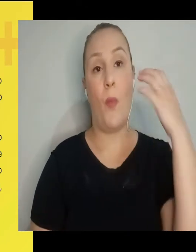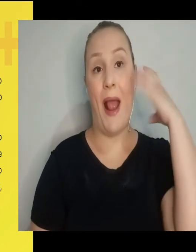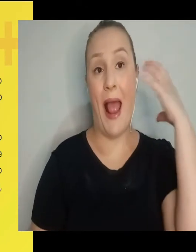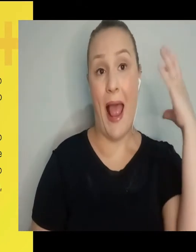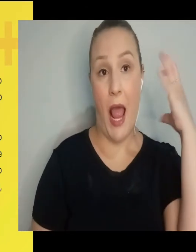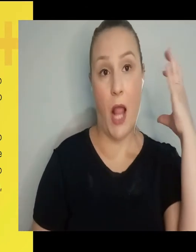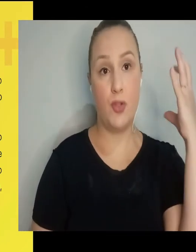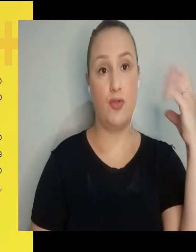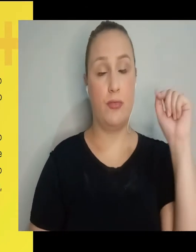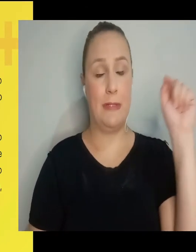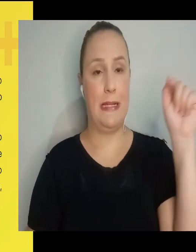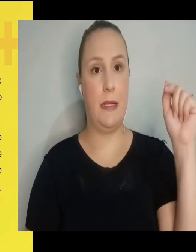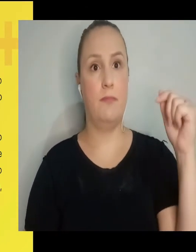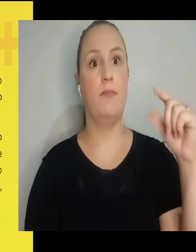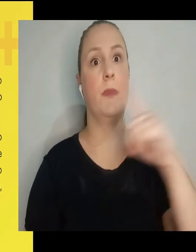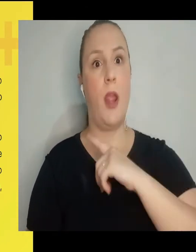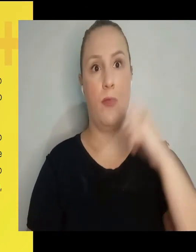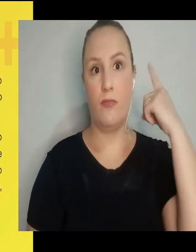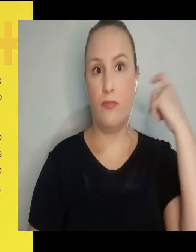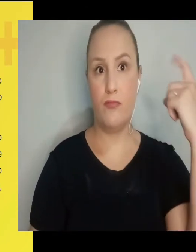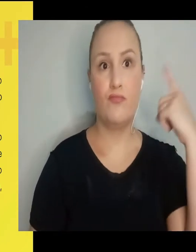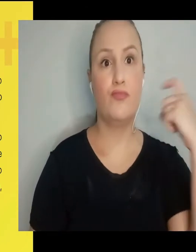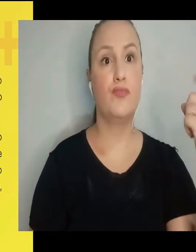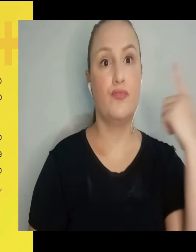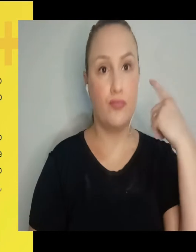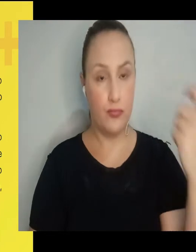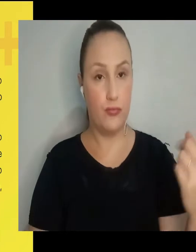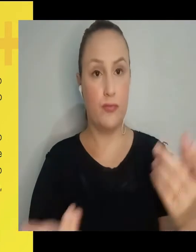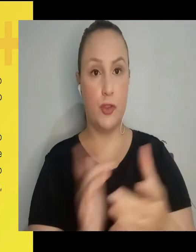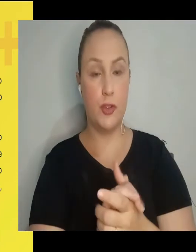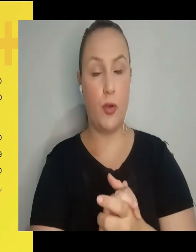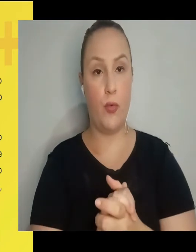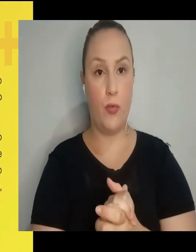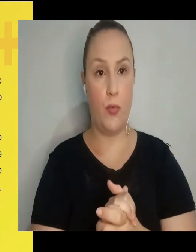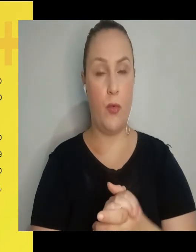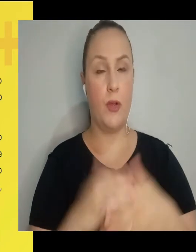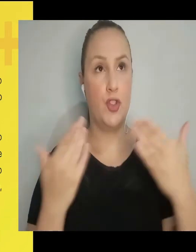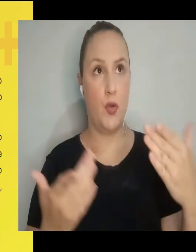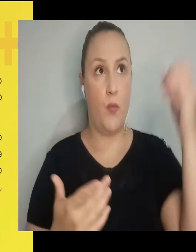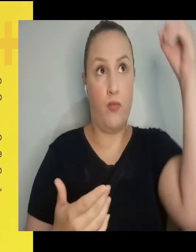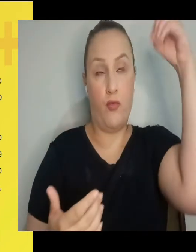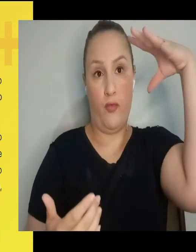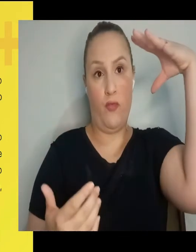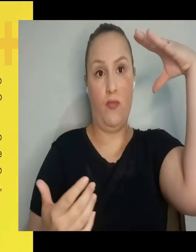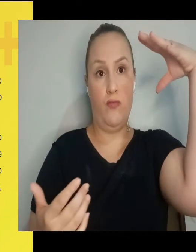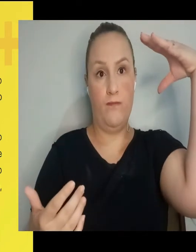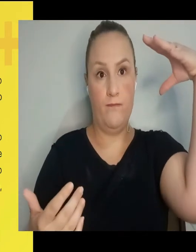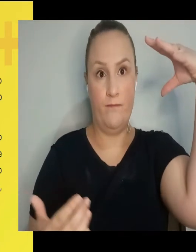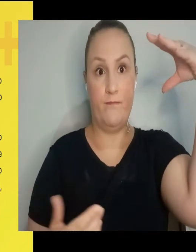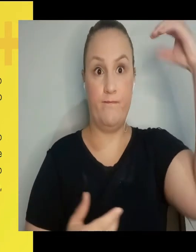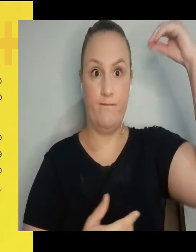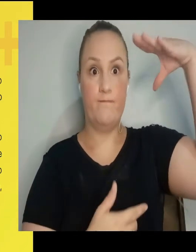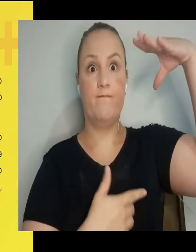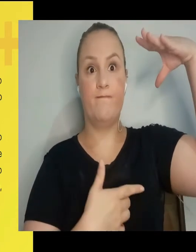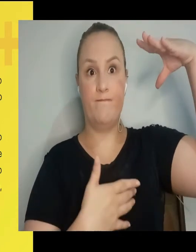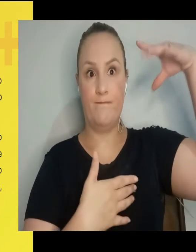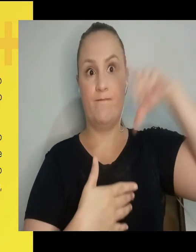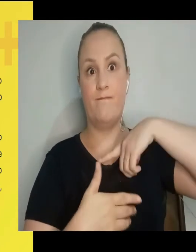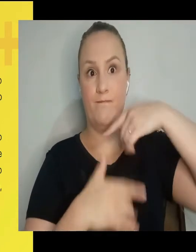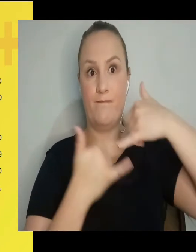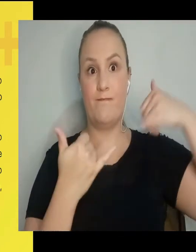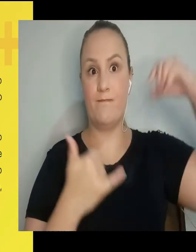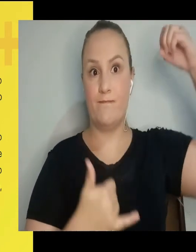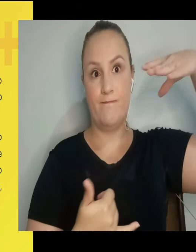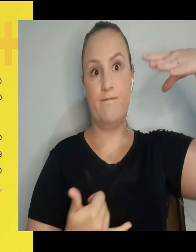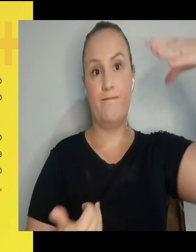então, um rádio e ele nos fornece então o som, quando a gente liga a lâmpada e